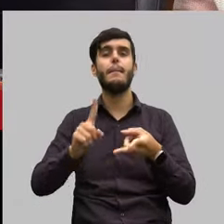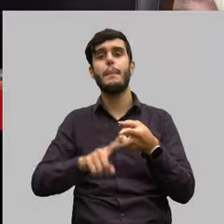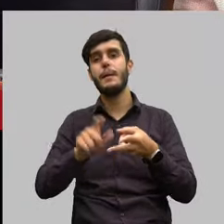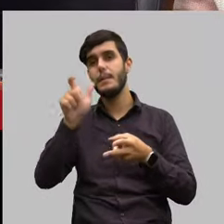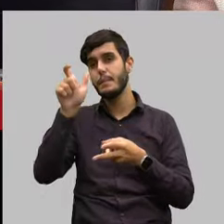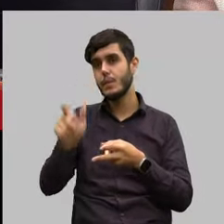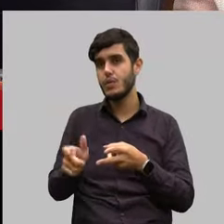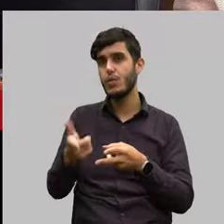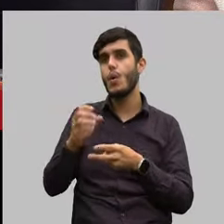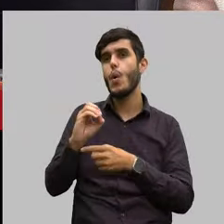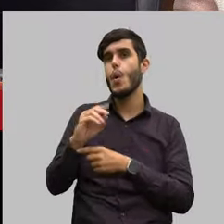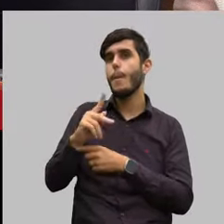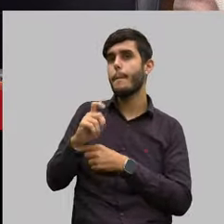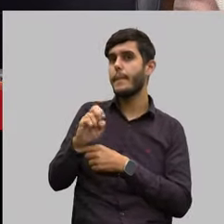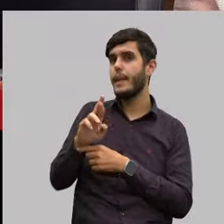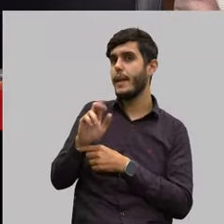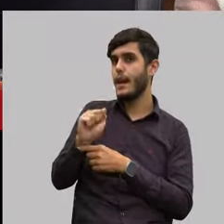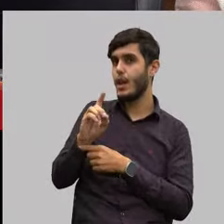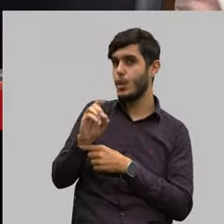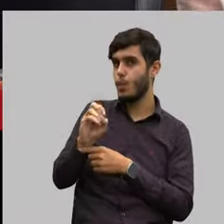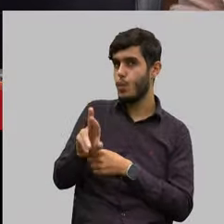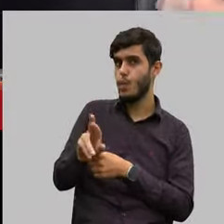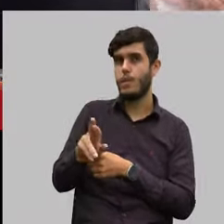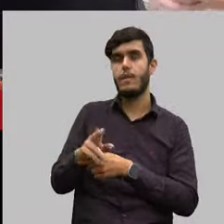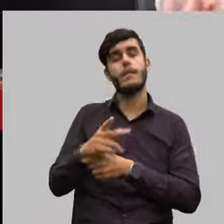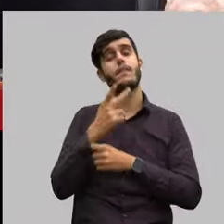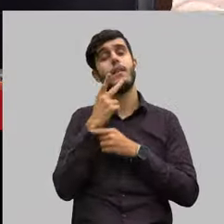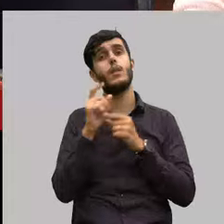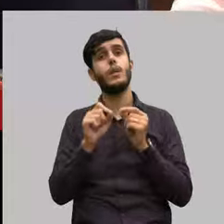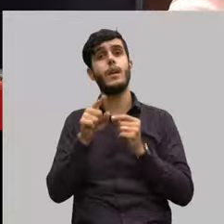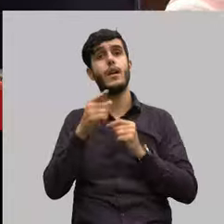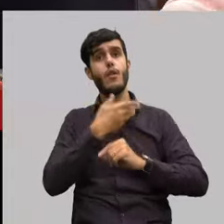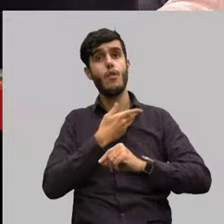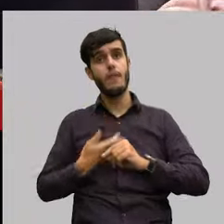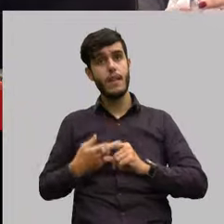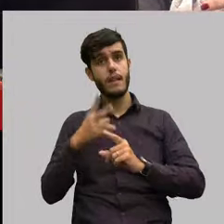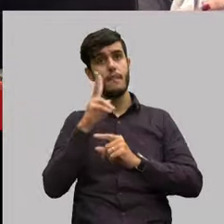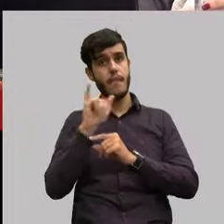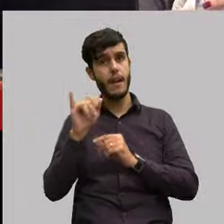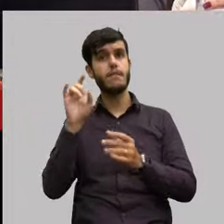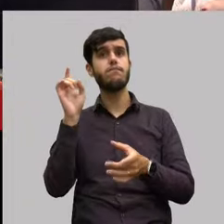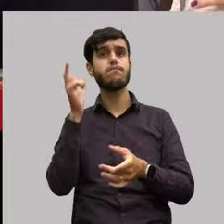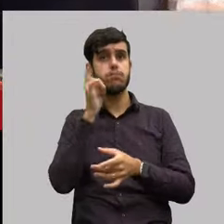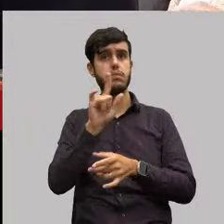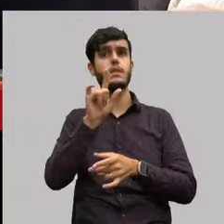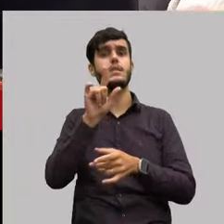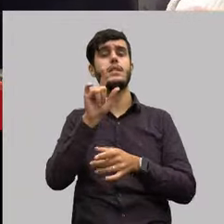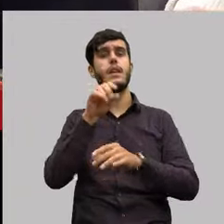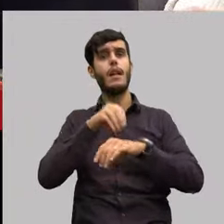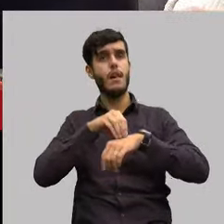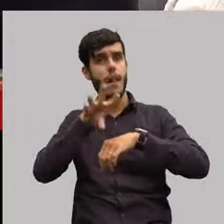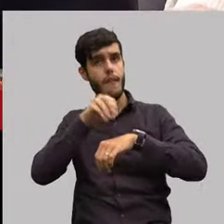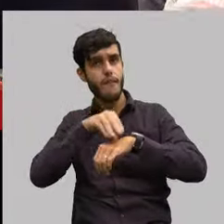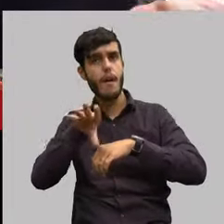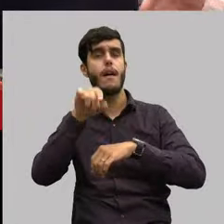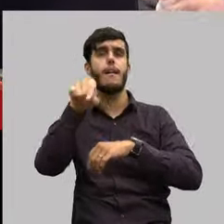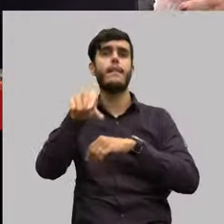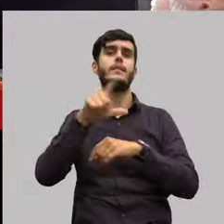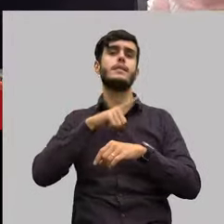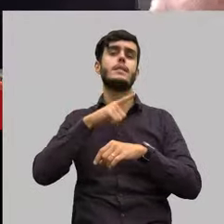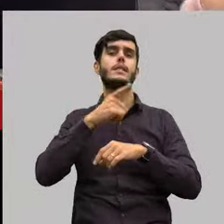operadores fala que o governo vai levar o serviço de telefonia móvel internet nos distritos